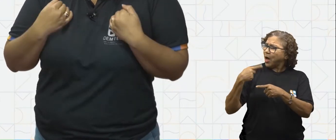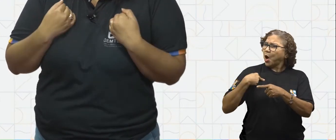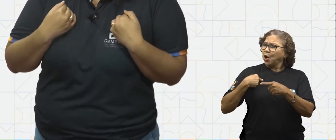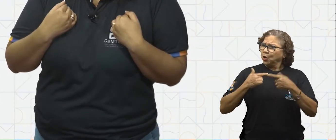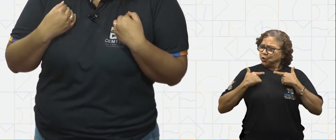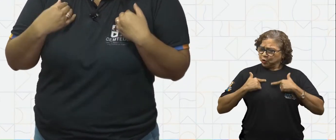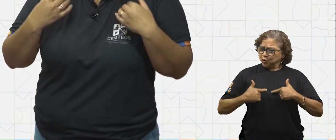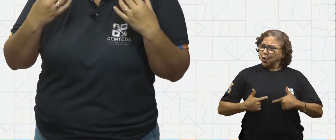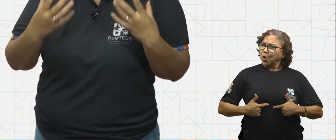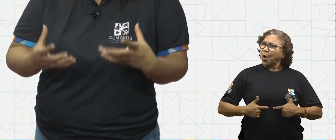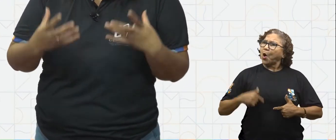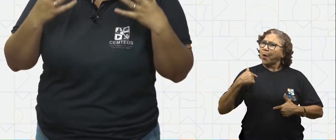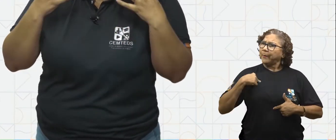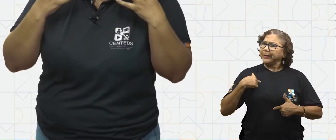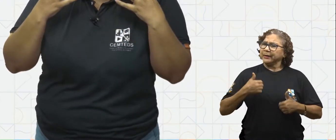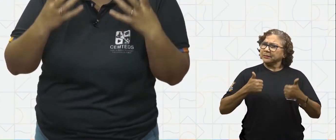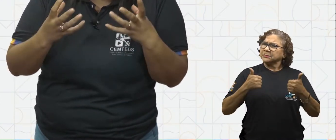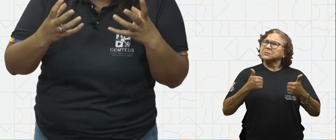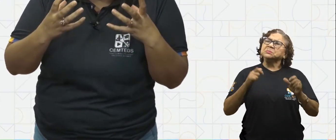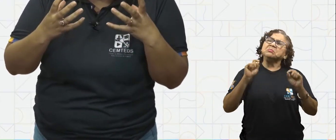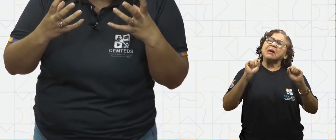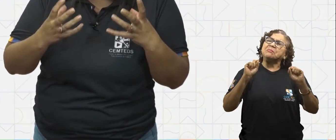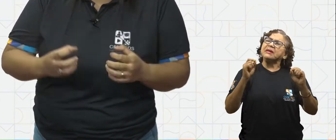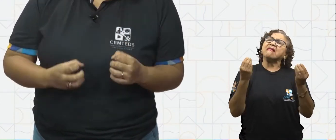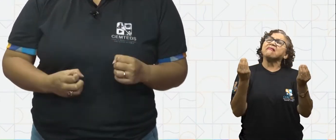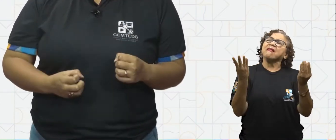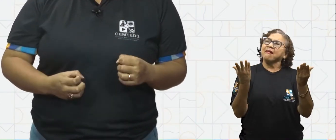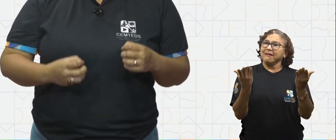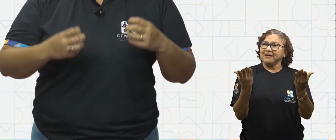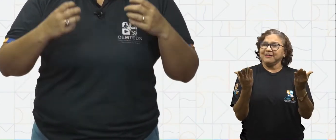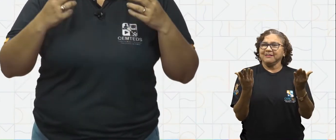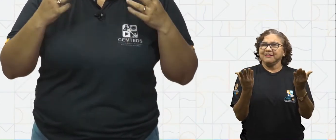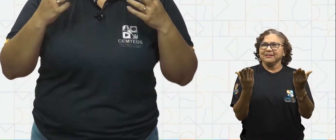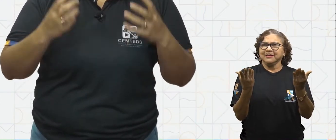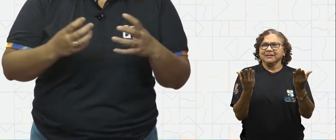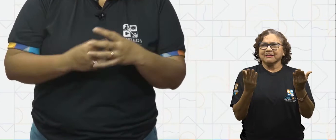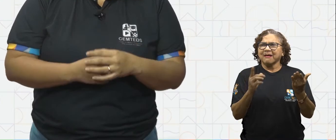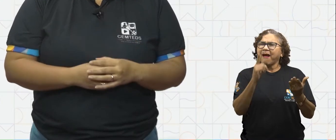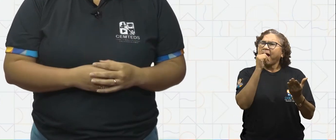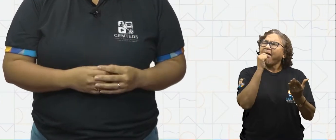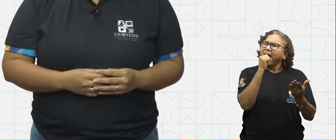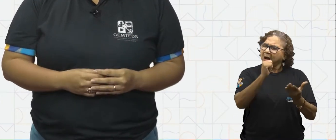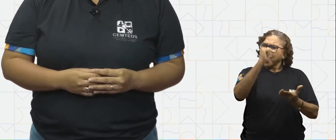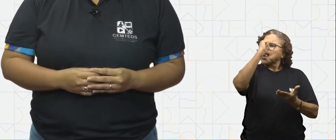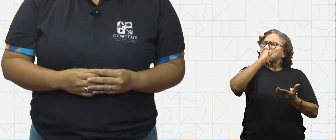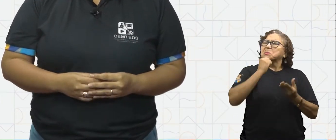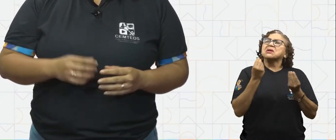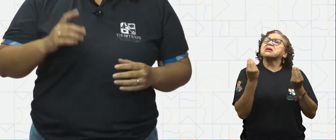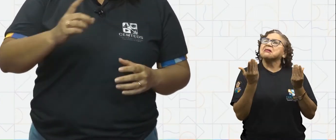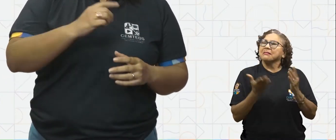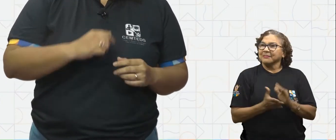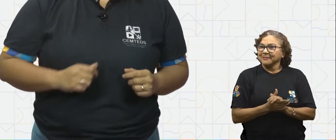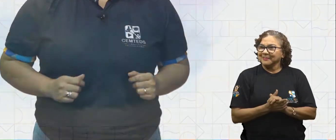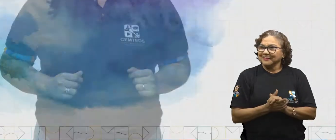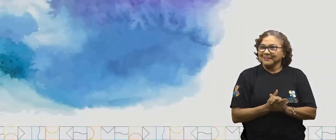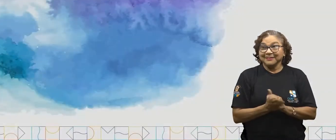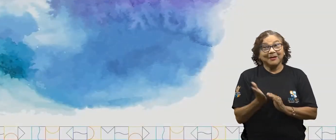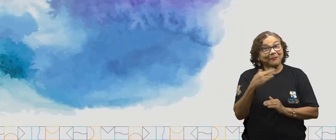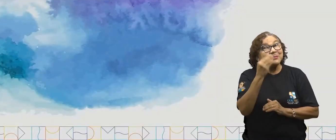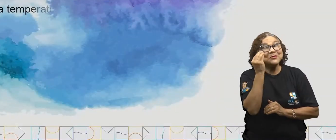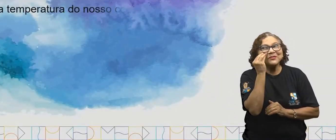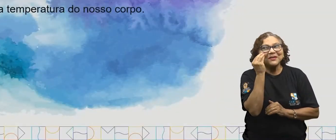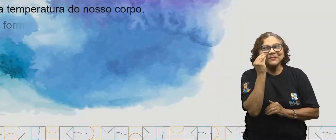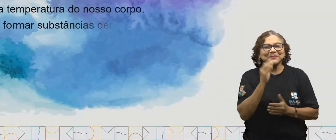porém, eu queria saber para que mesmo que o nosso corpo utiliza a água. Então vamos lá.